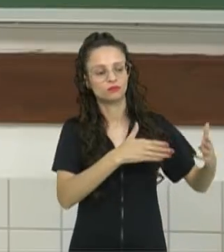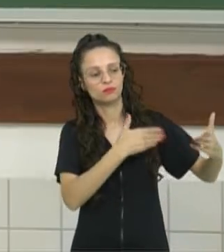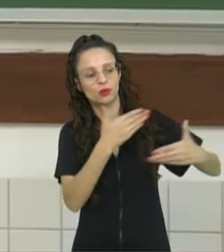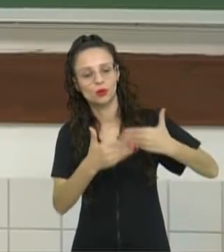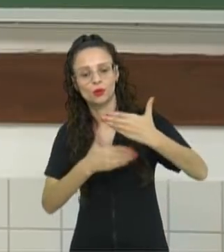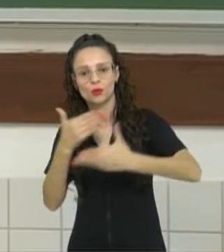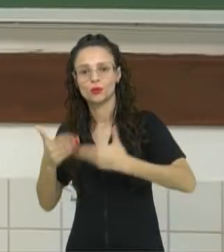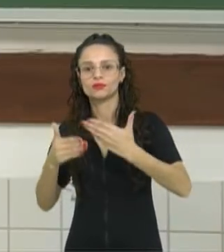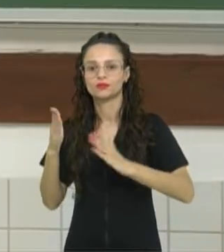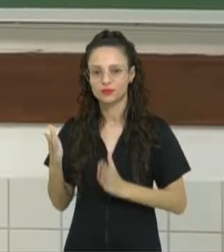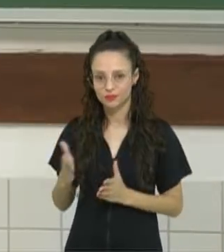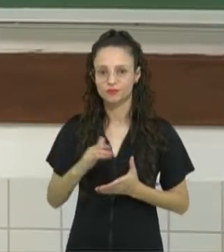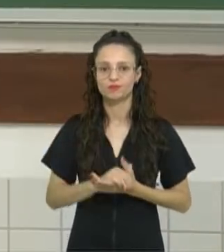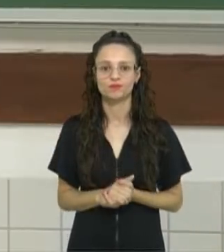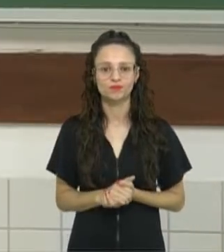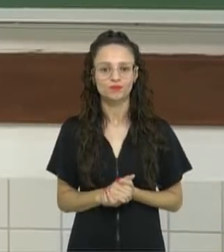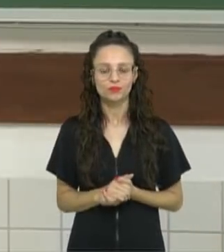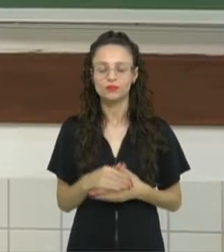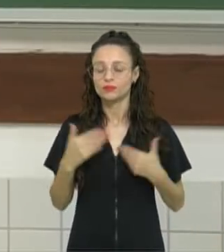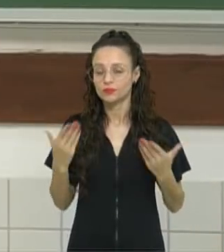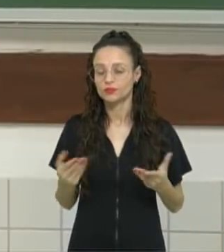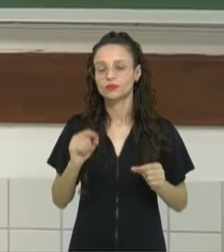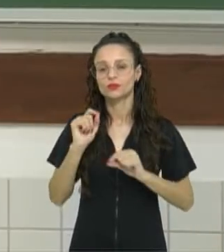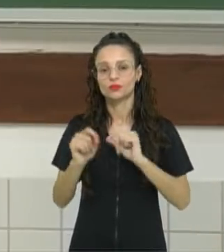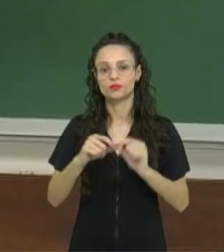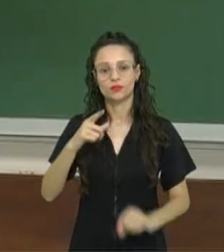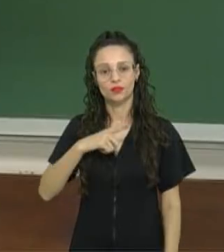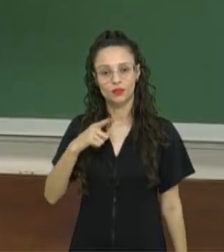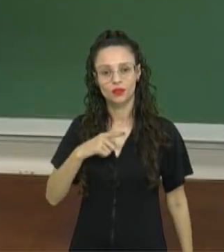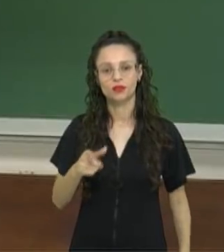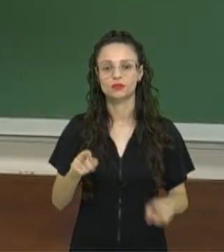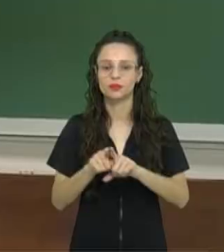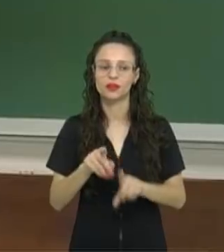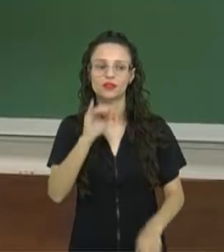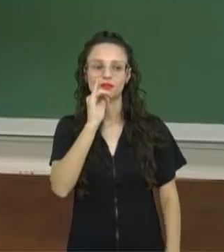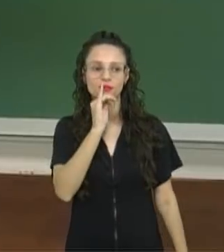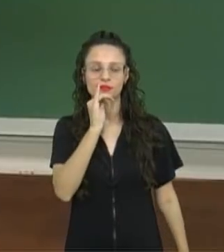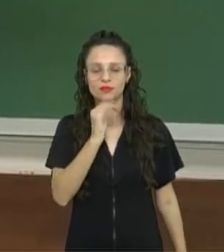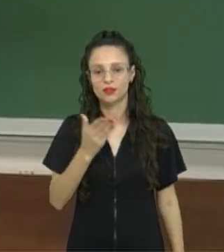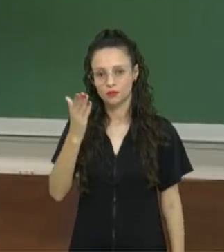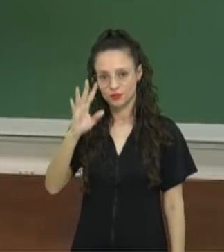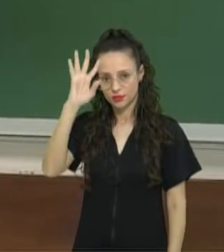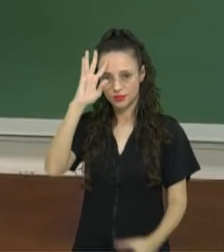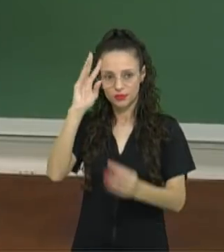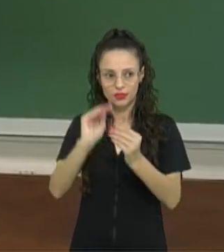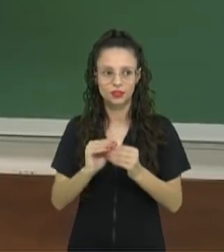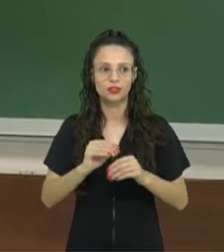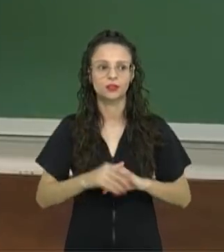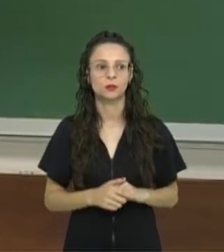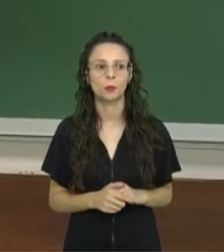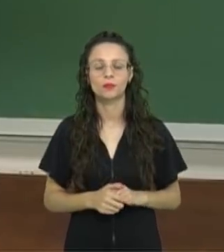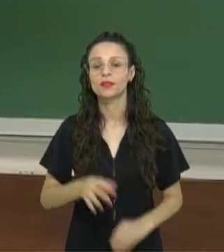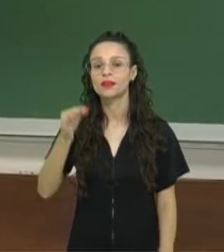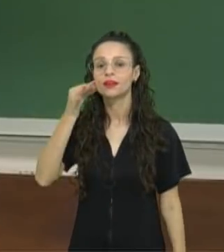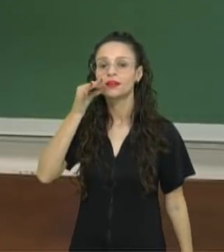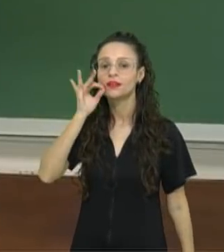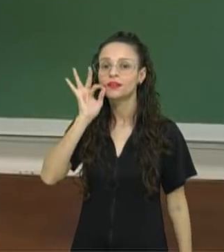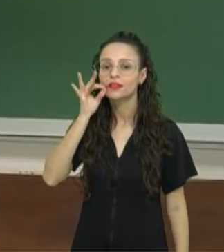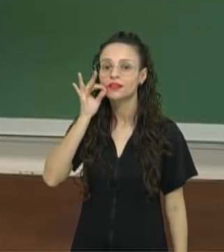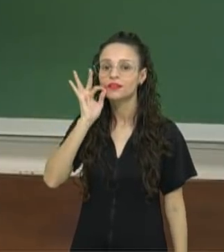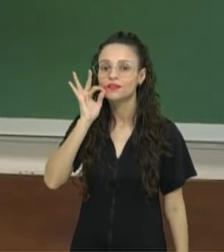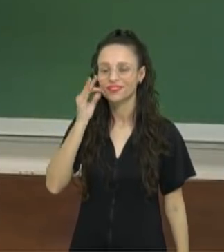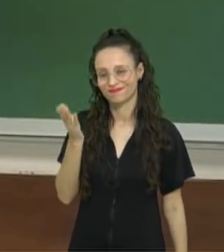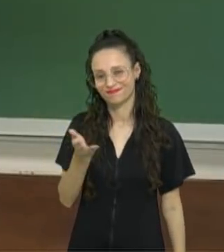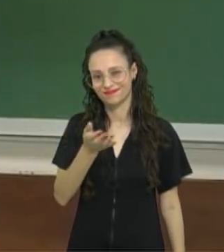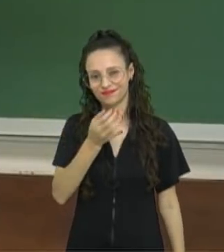economia até chegar ao ser humano. E aí nós temos como um exemplo, para vocês entenderem, o café, né?